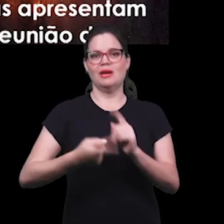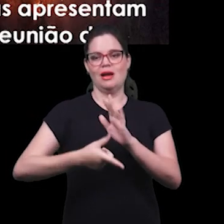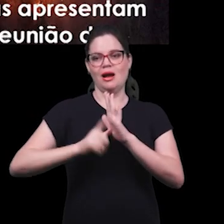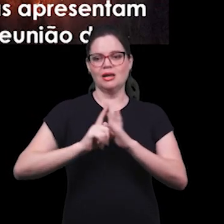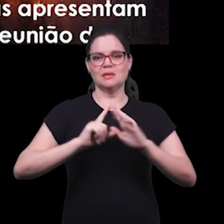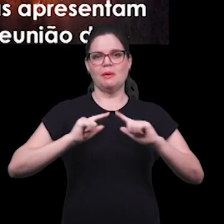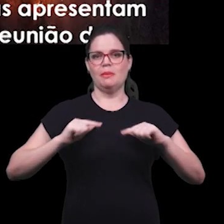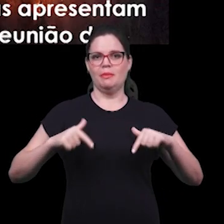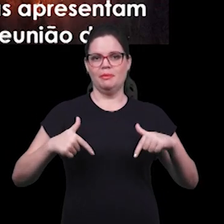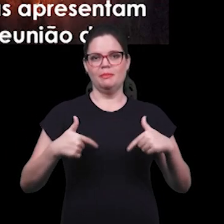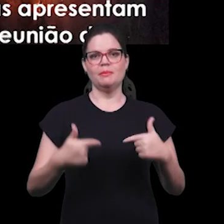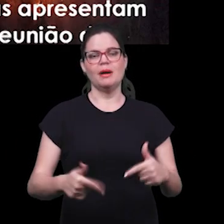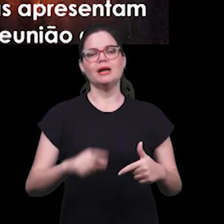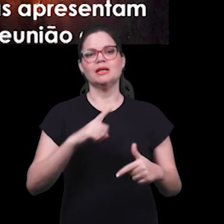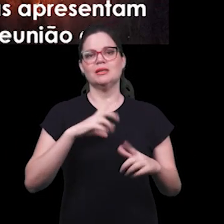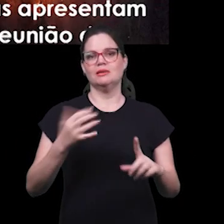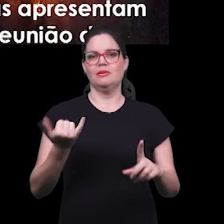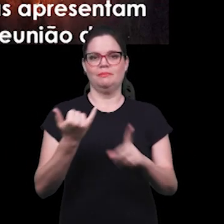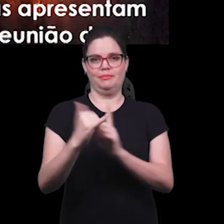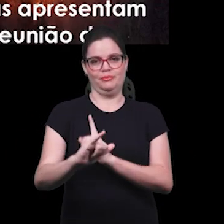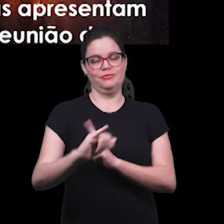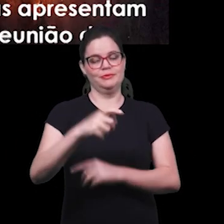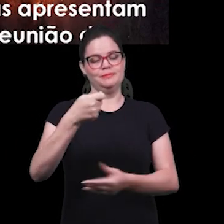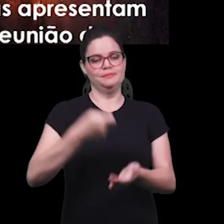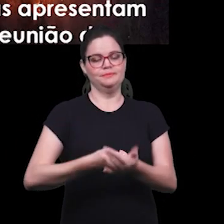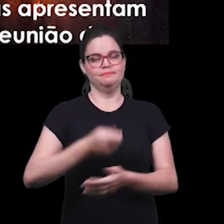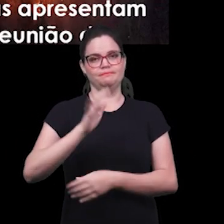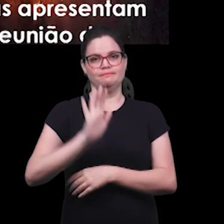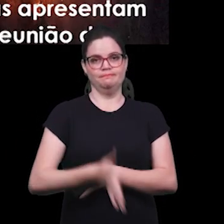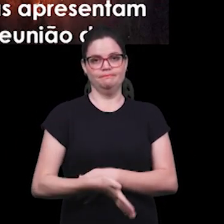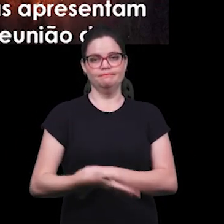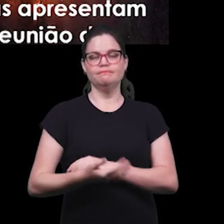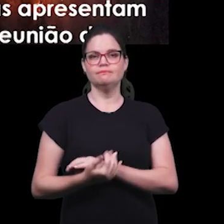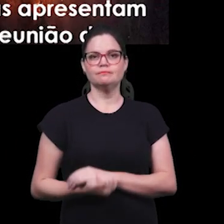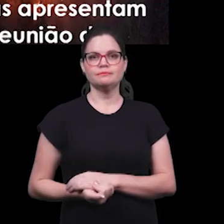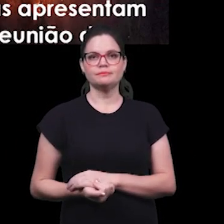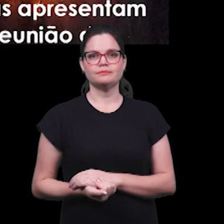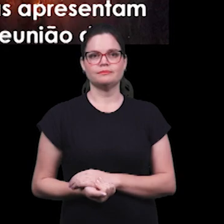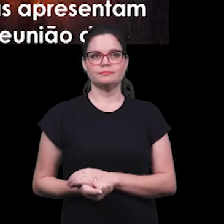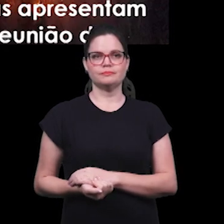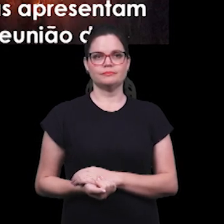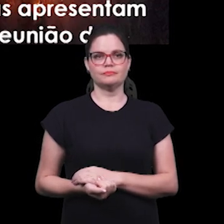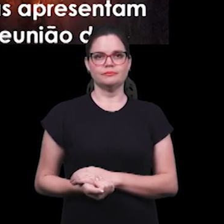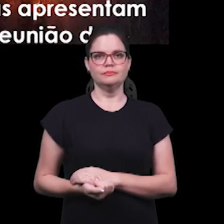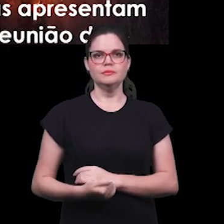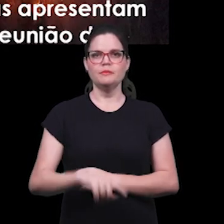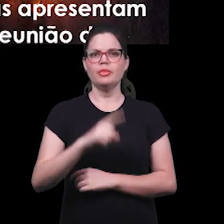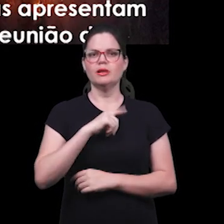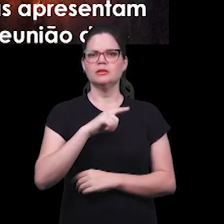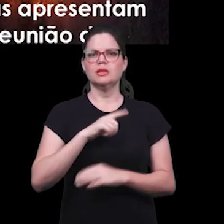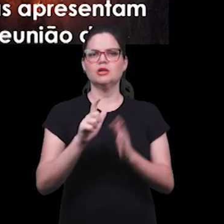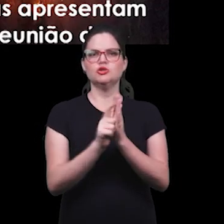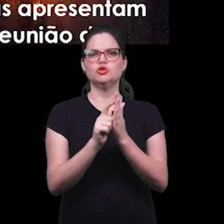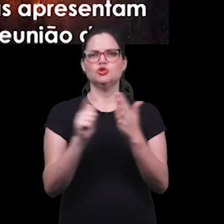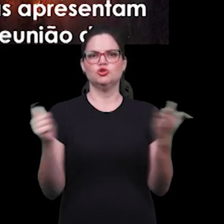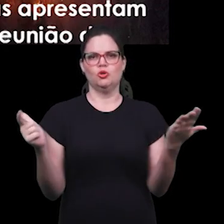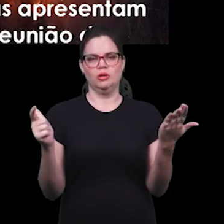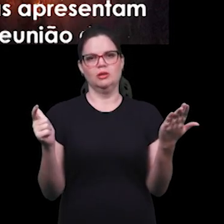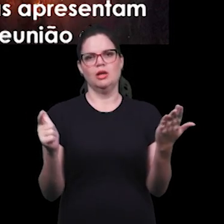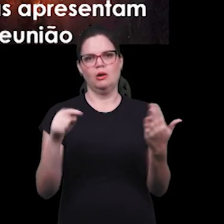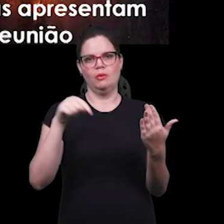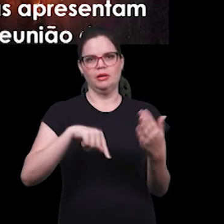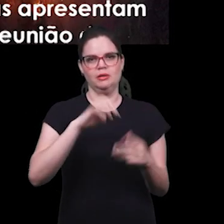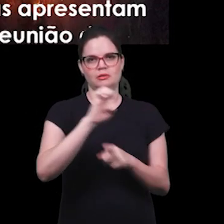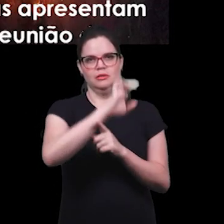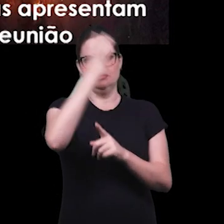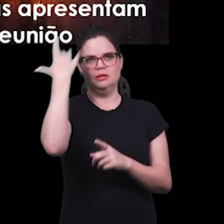dessa profecia que está se cumprindo no nosso tempo. Há uma manchete no jornal A Tribuna do Espírito Santo,